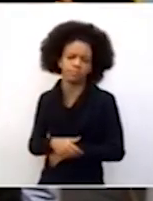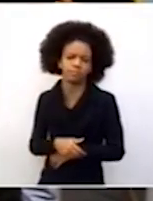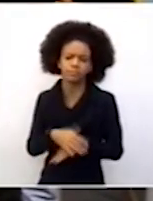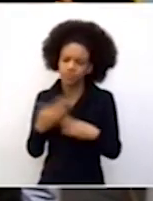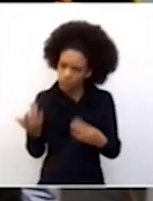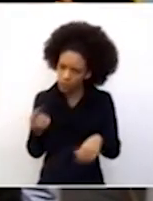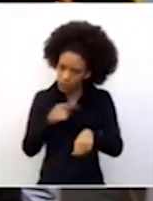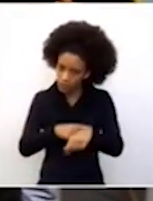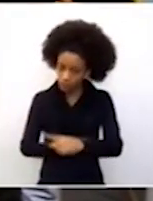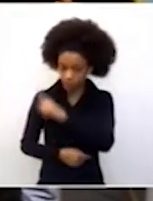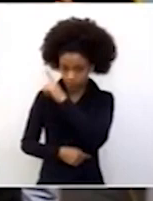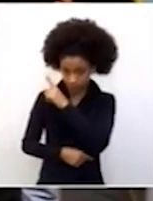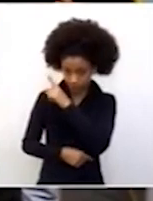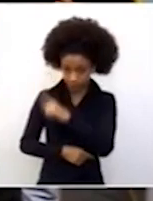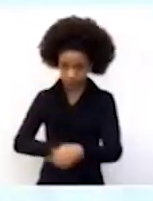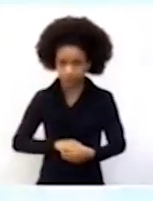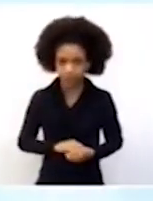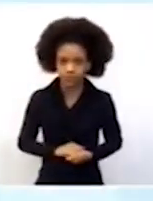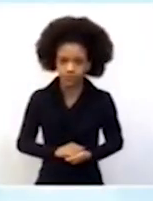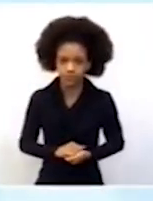Então, tempo na tela, por favor.